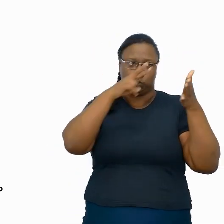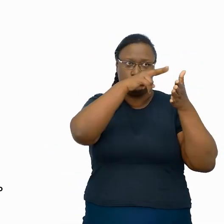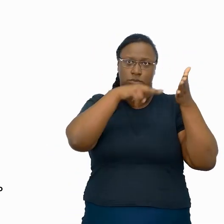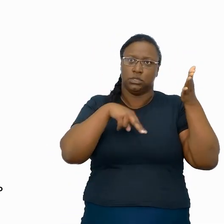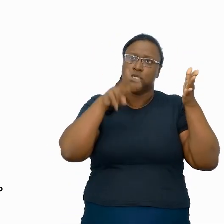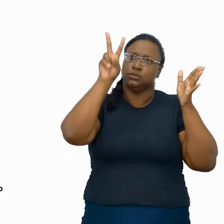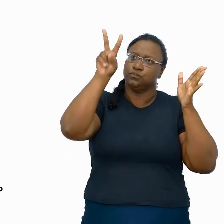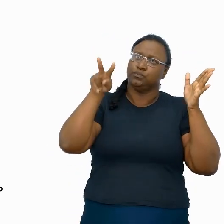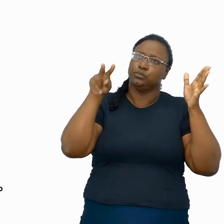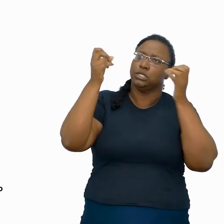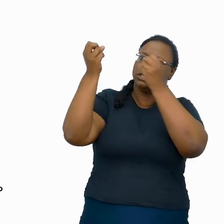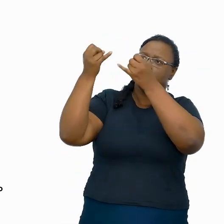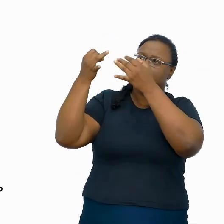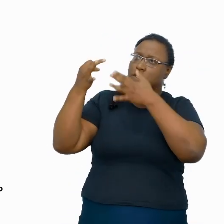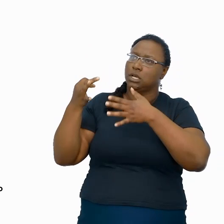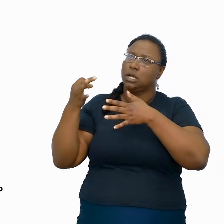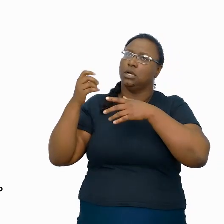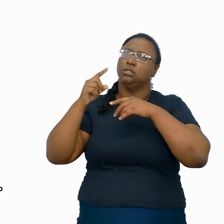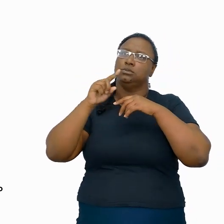falando outra coisa,